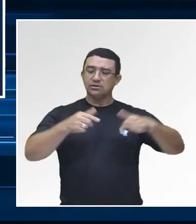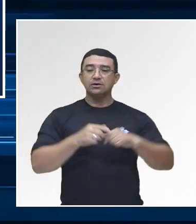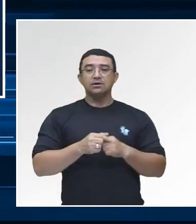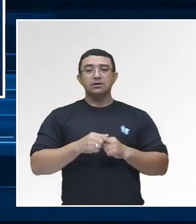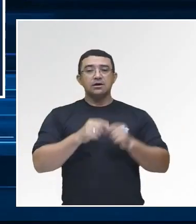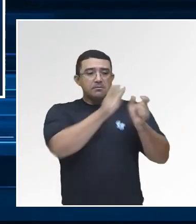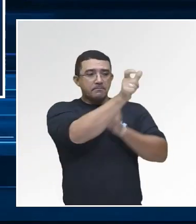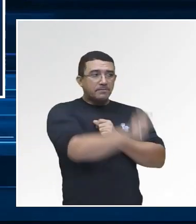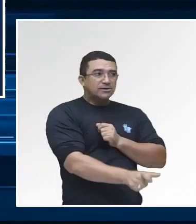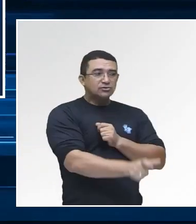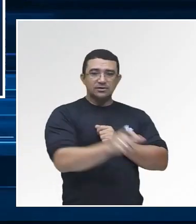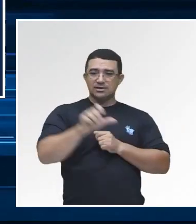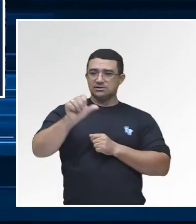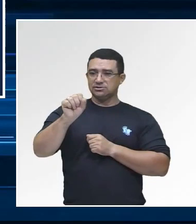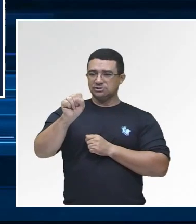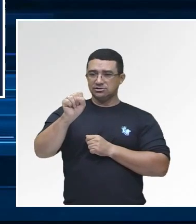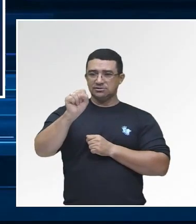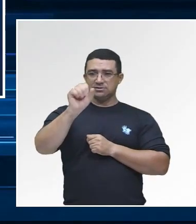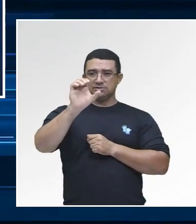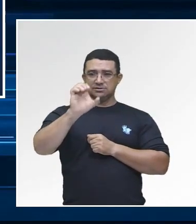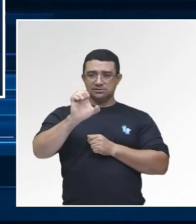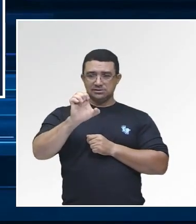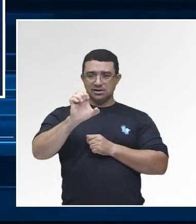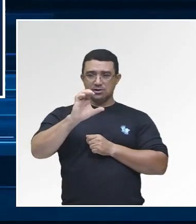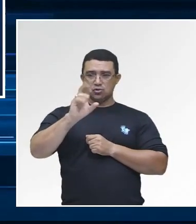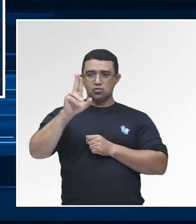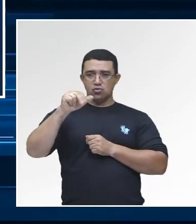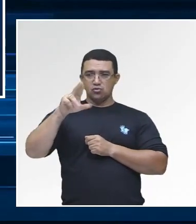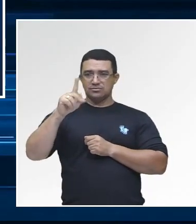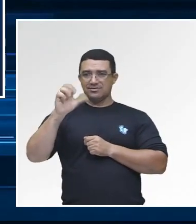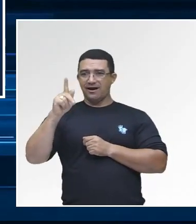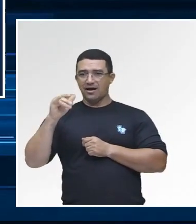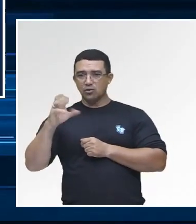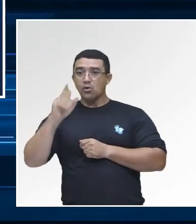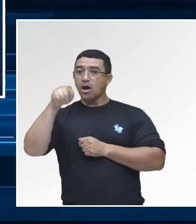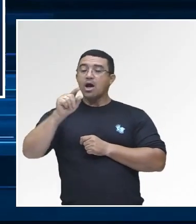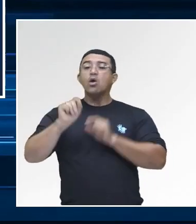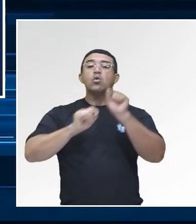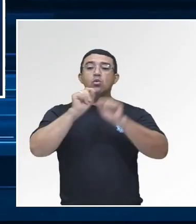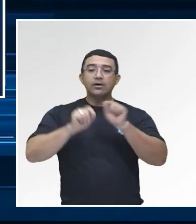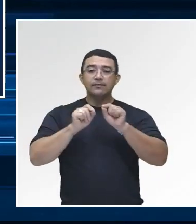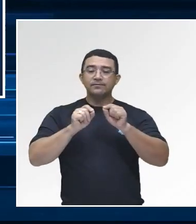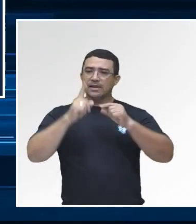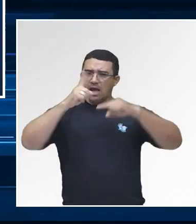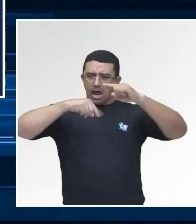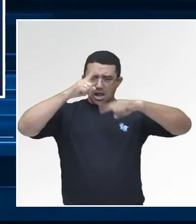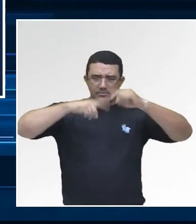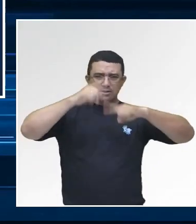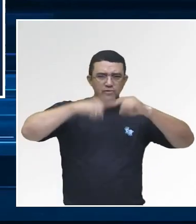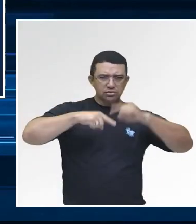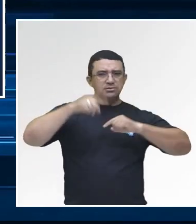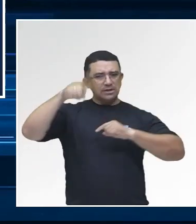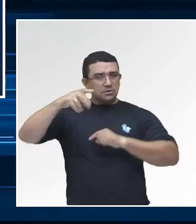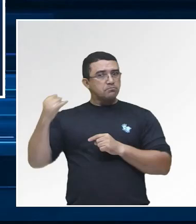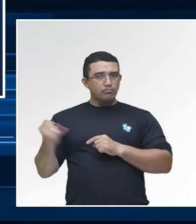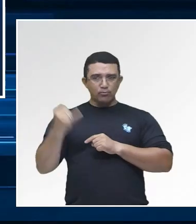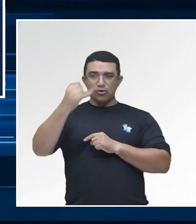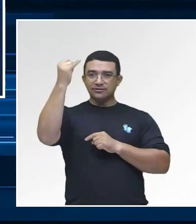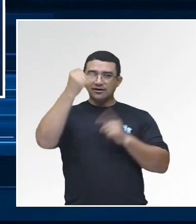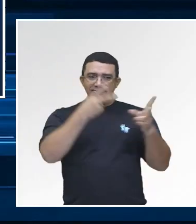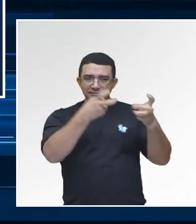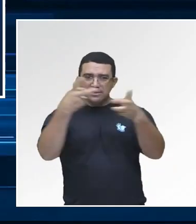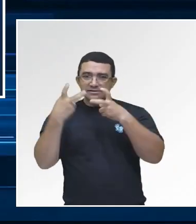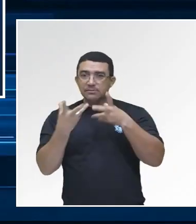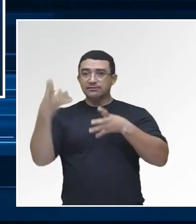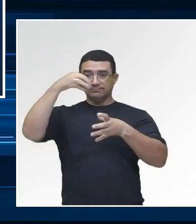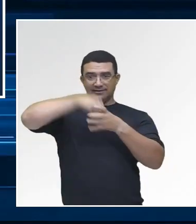que eles estão desenvolvendo na história. Então, são esses elementos, eles são fundamentais: